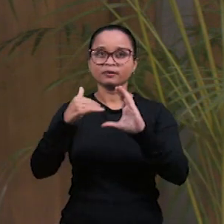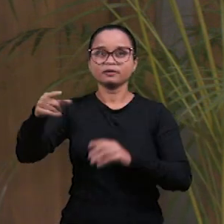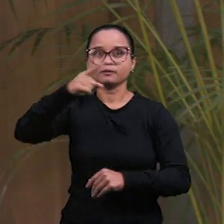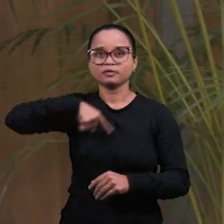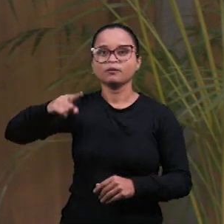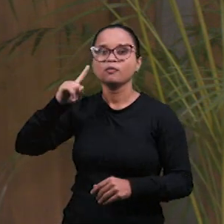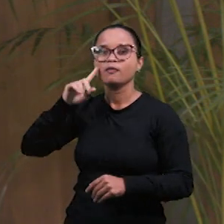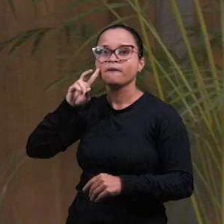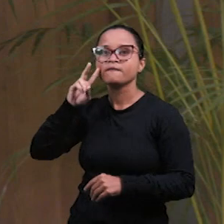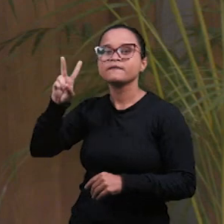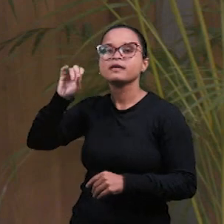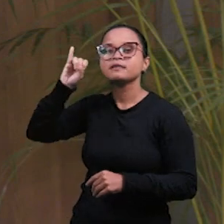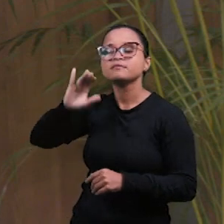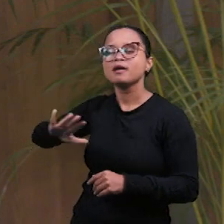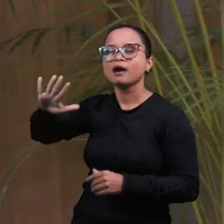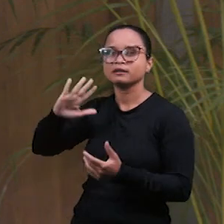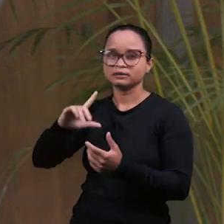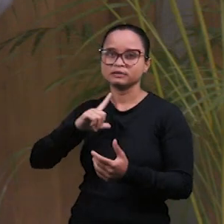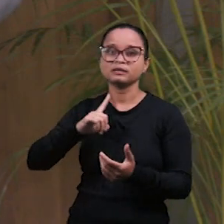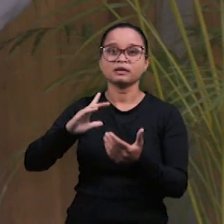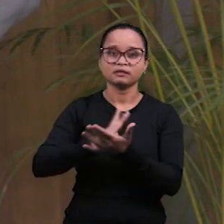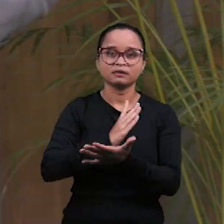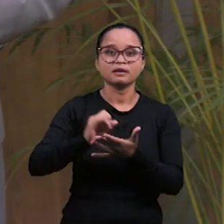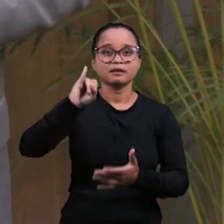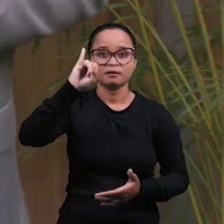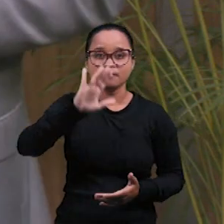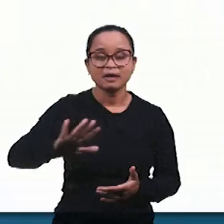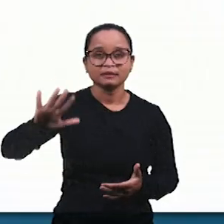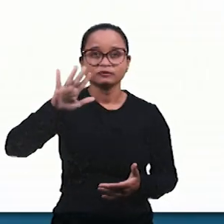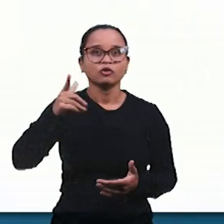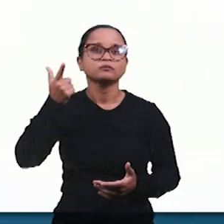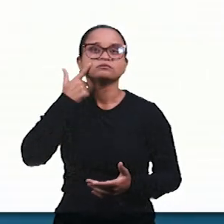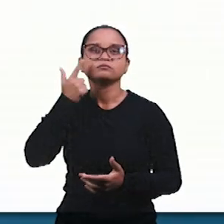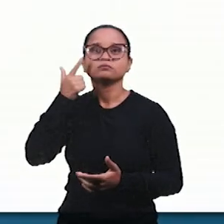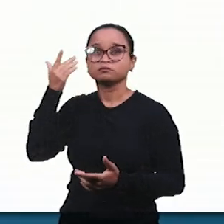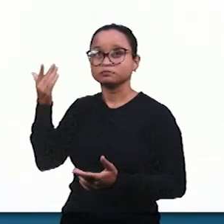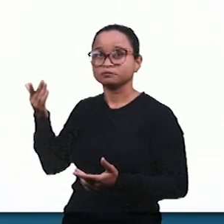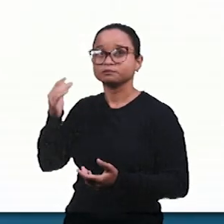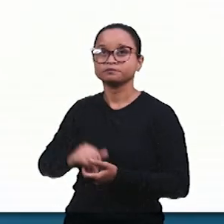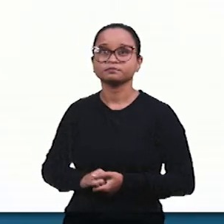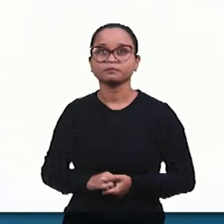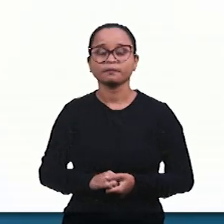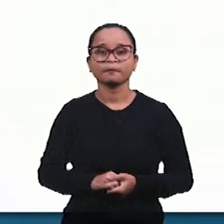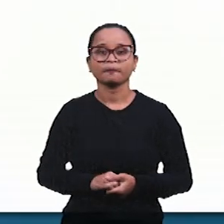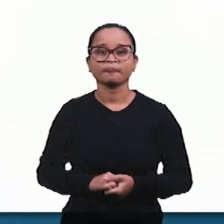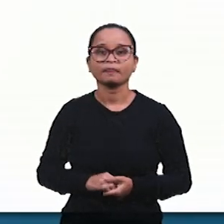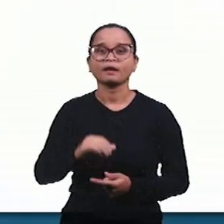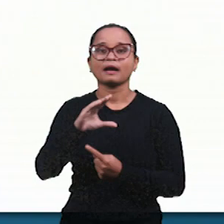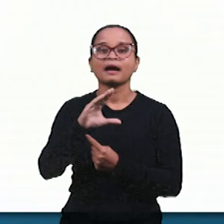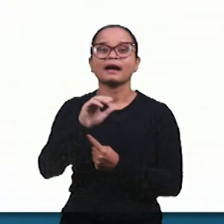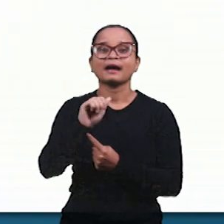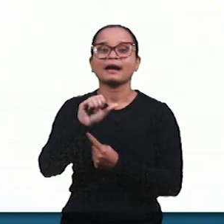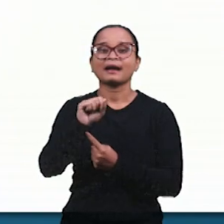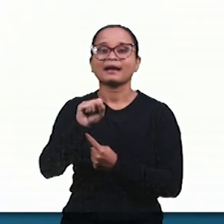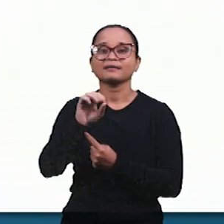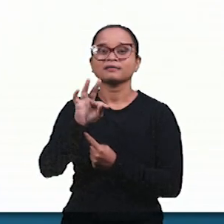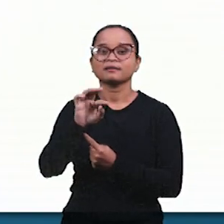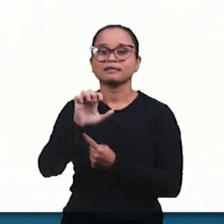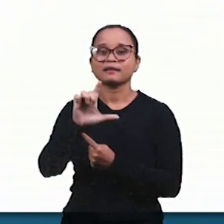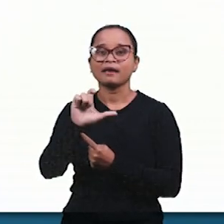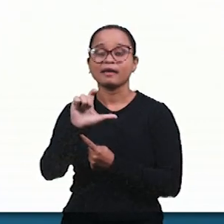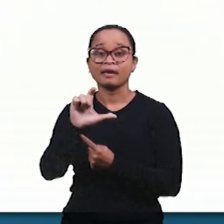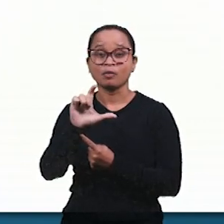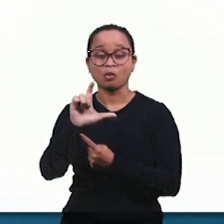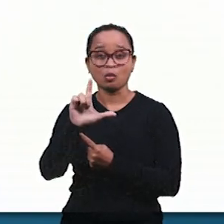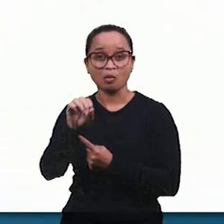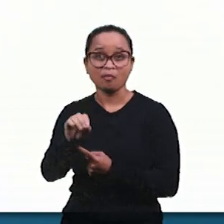as imagens. Nós temos aqui uma imagem que foi enviada de Castelo, no Espírito Santo, a igreja participando